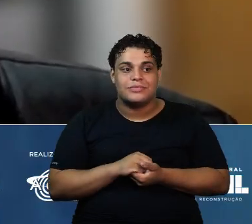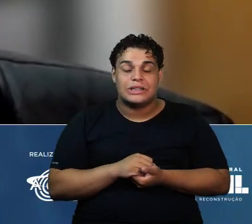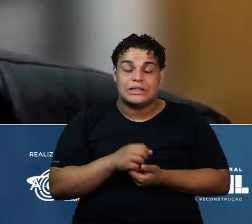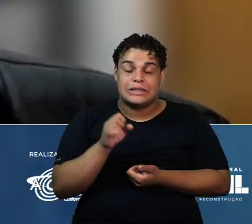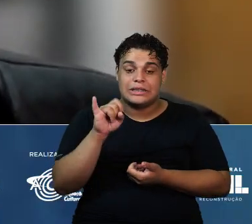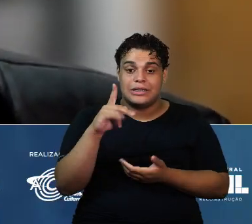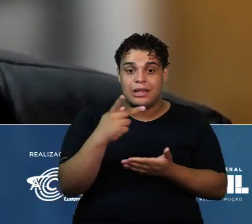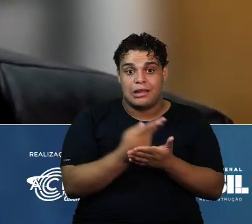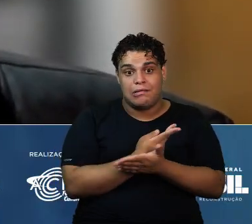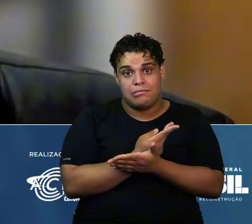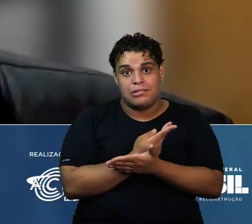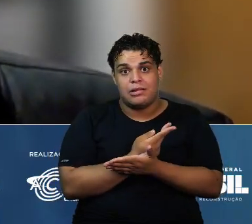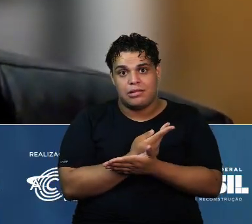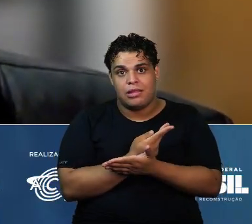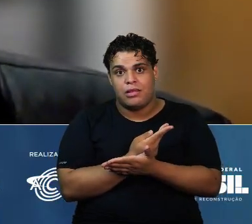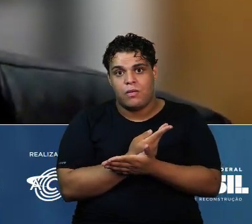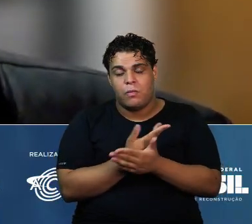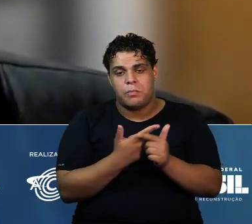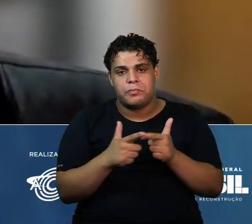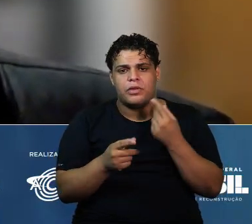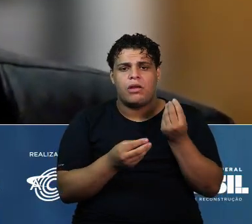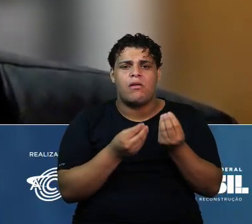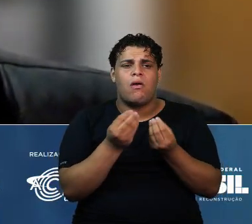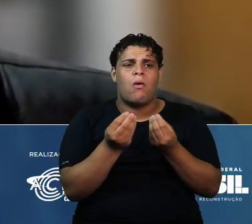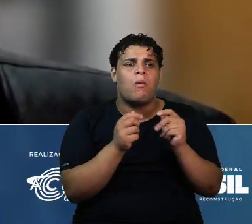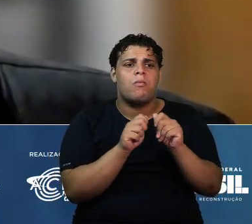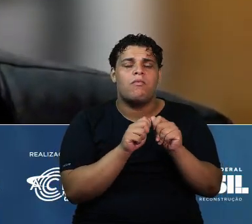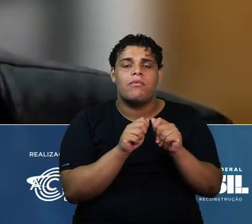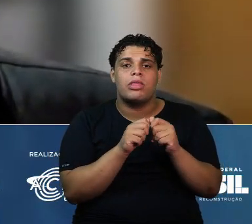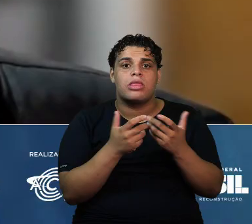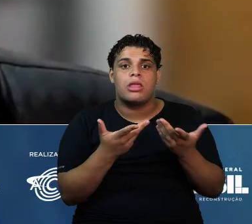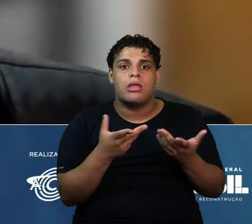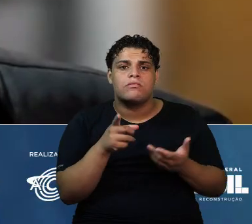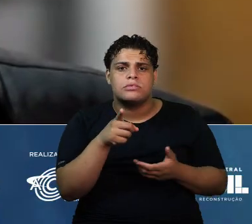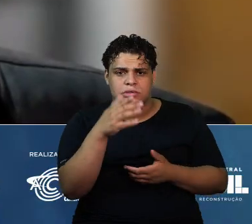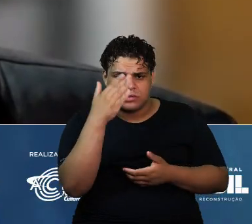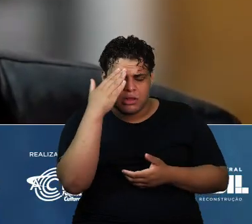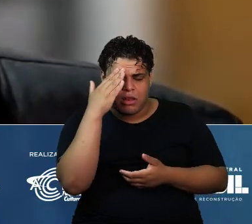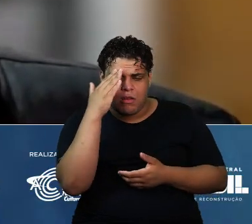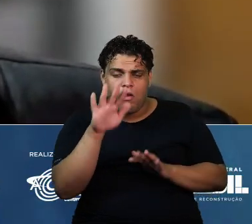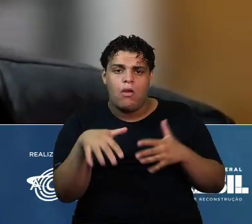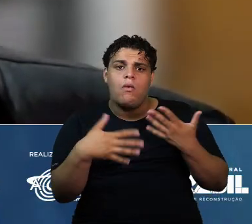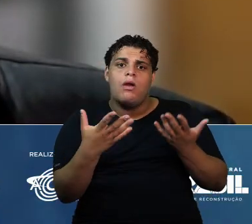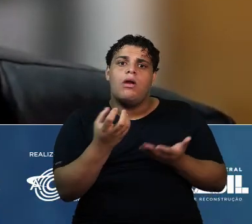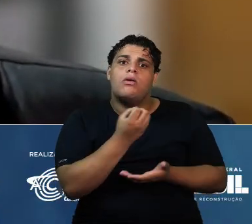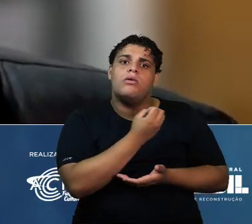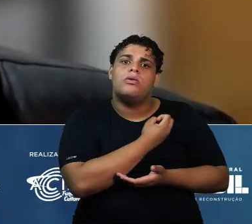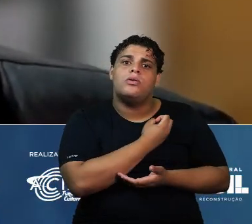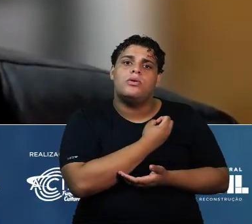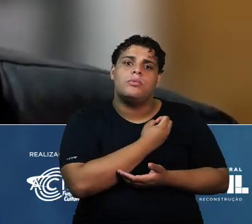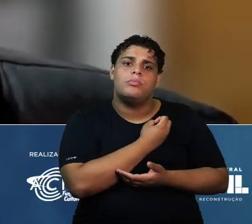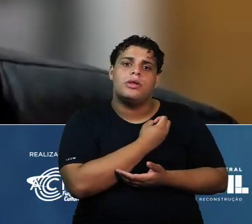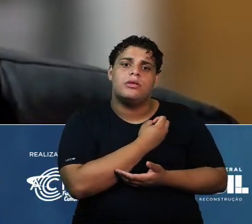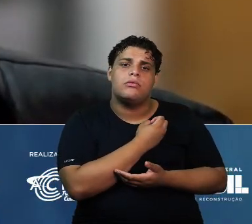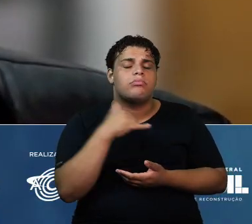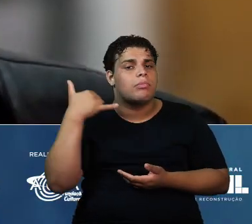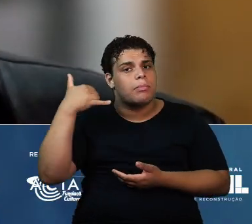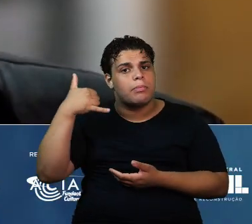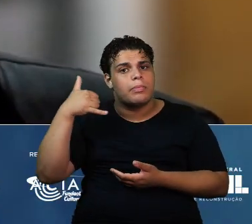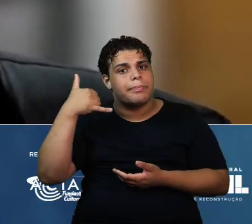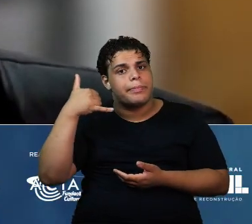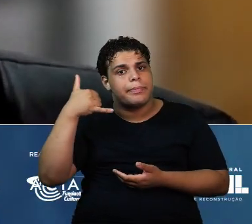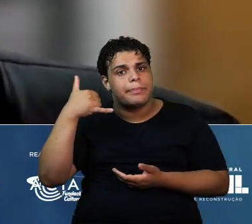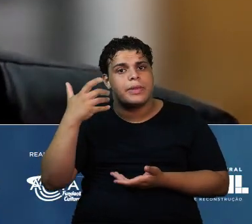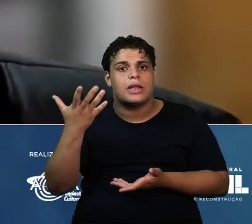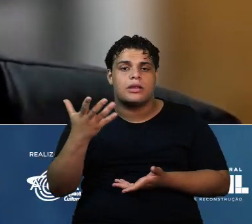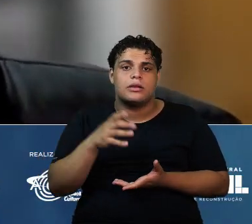acidente, quais são as respostas que você vai dar? Como é que você vai estar preparado? Você sabe qual é o número de socorro se isso acontecer? Você sabe